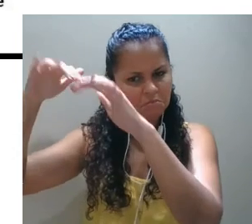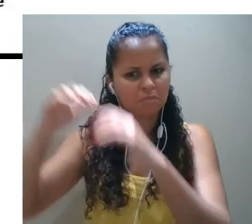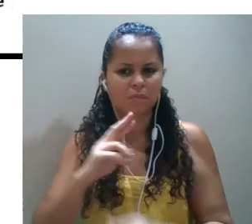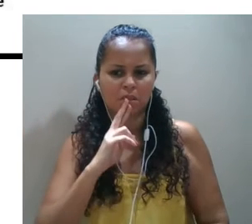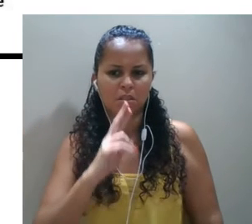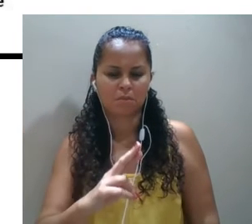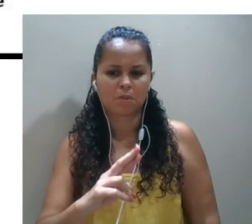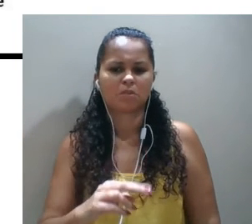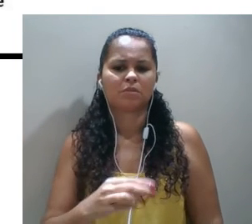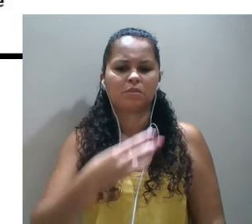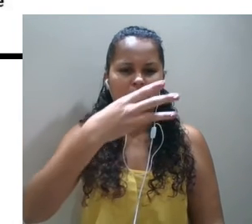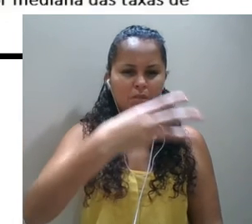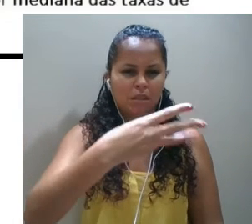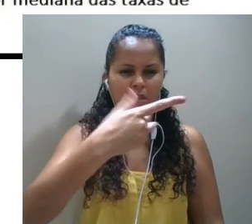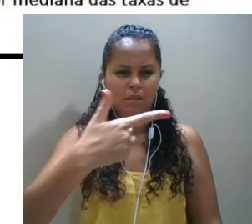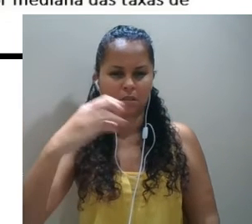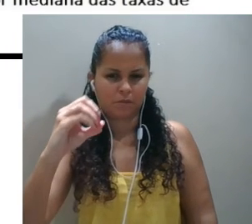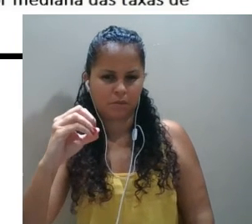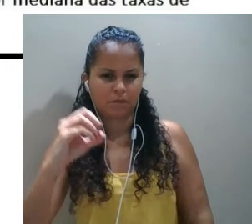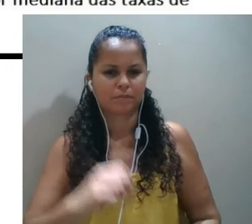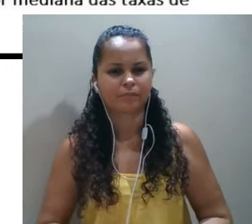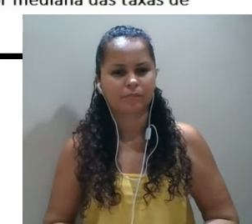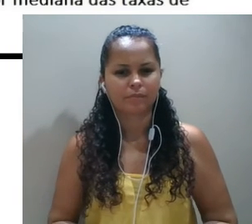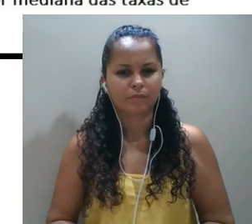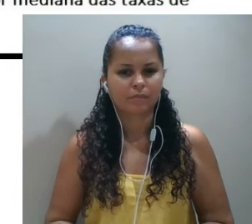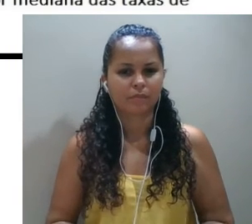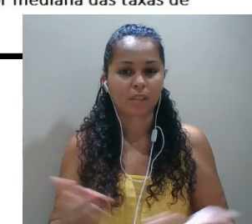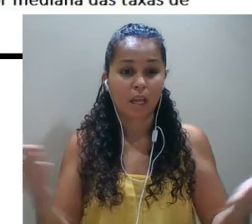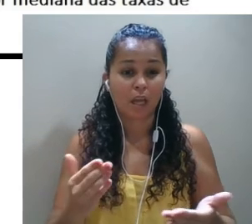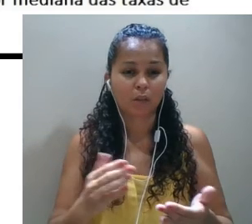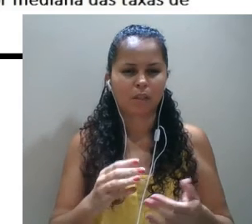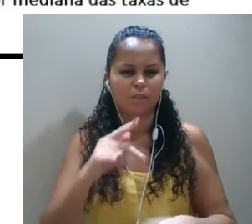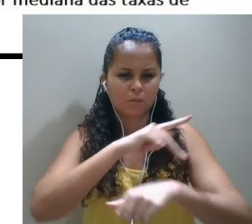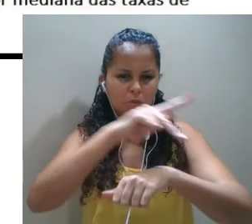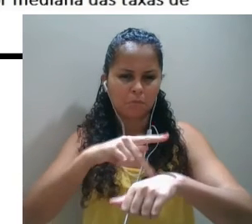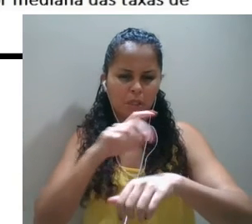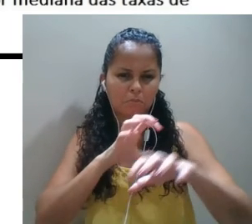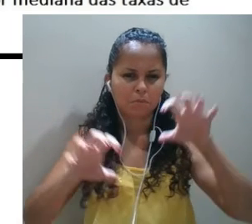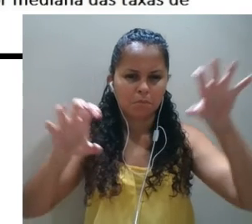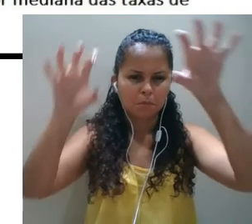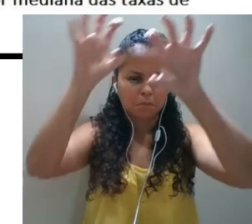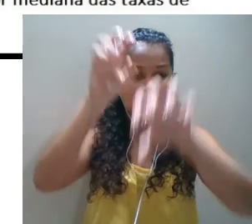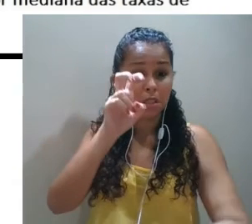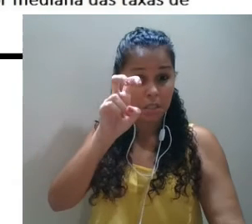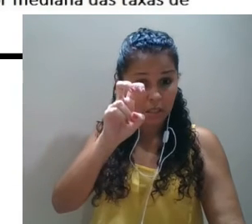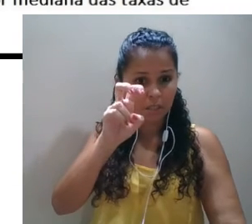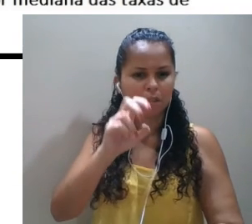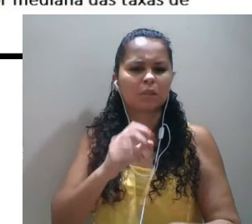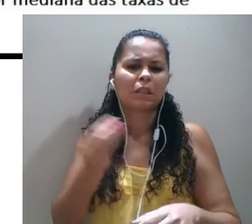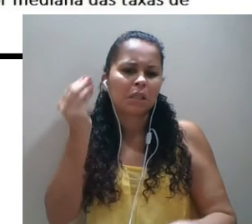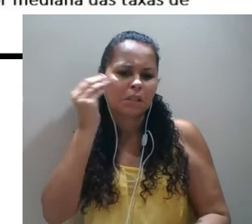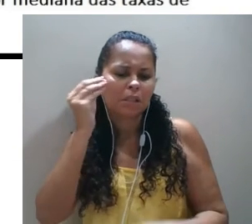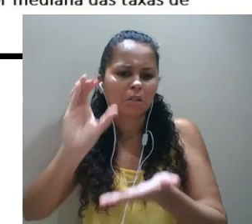3 vai dar 20, total de 320. 5 regiões de um país estão buscando os recursos do governo federal